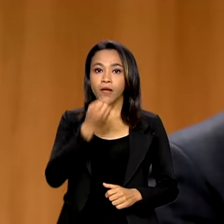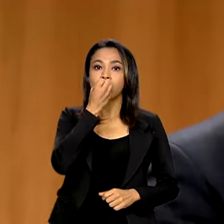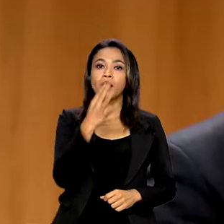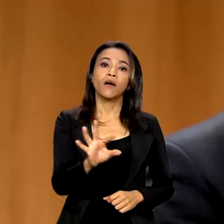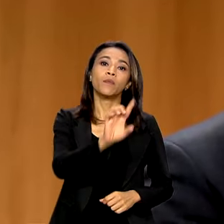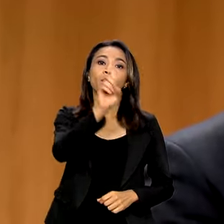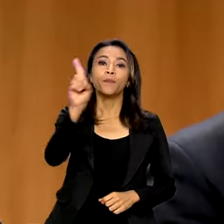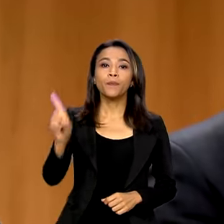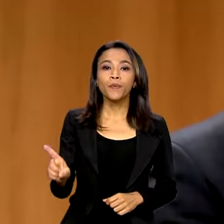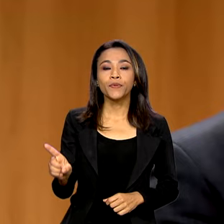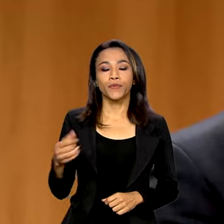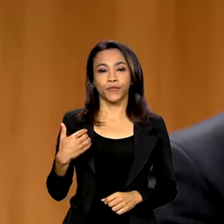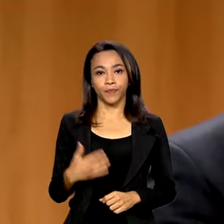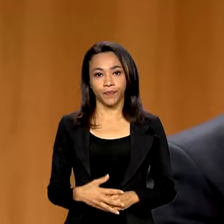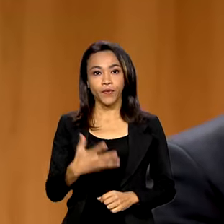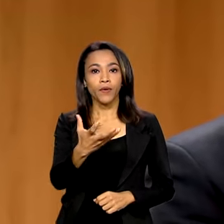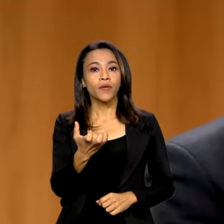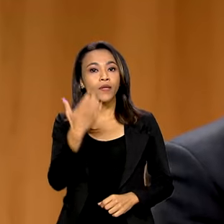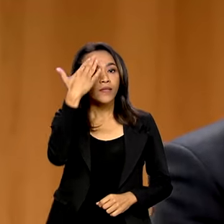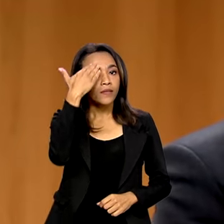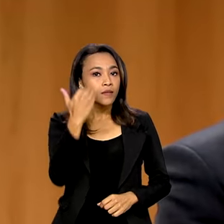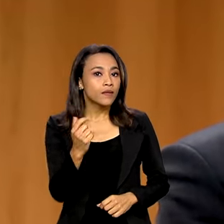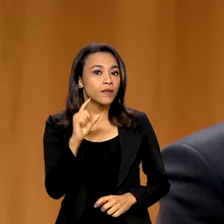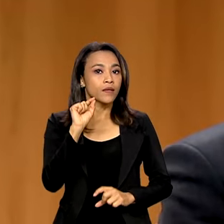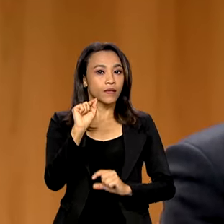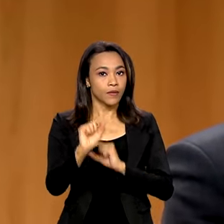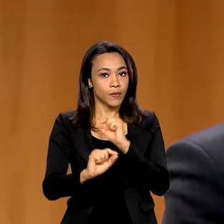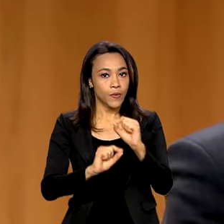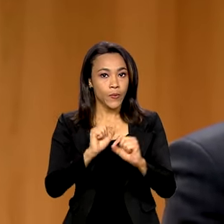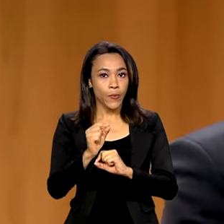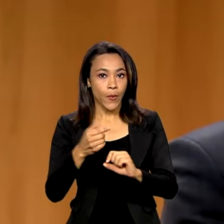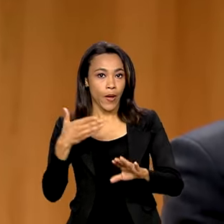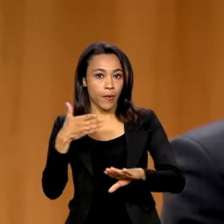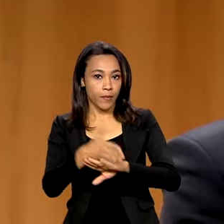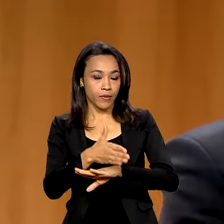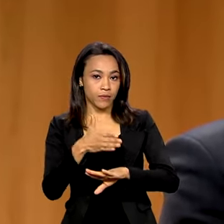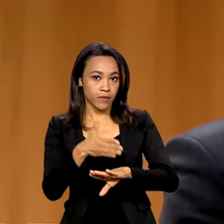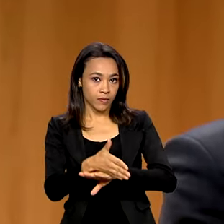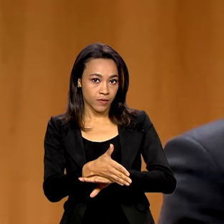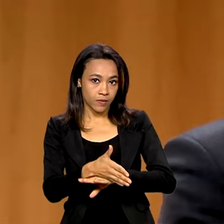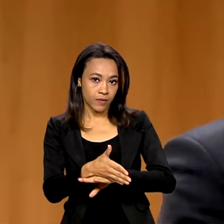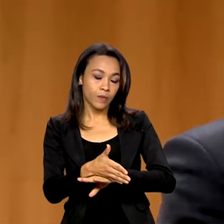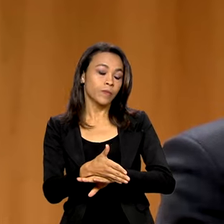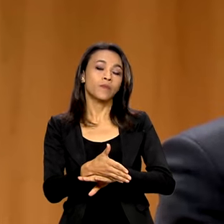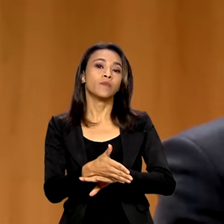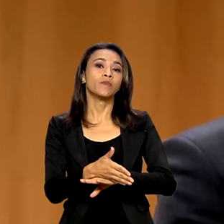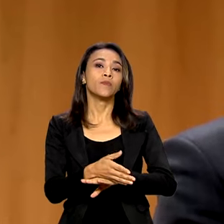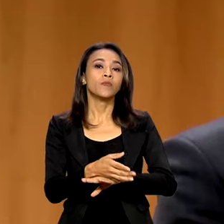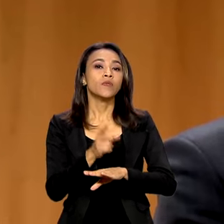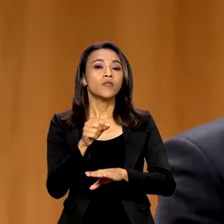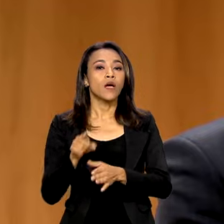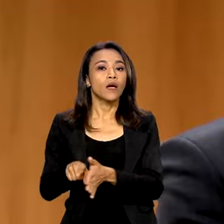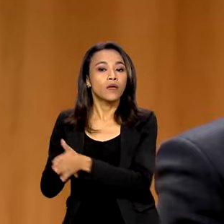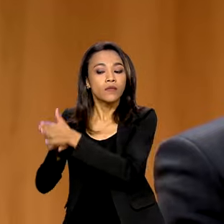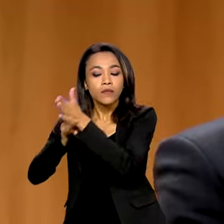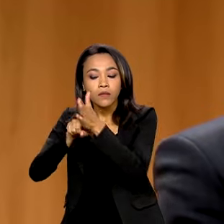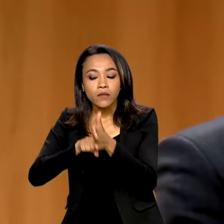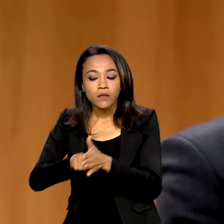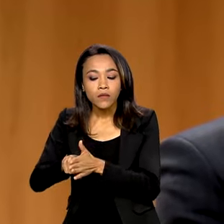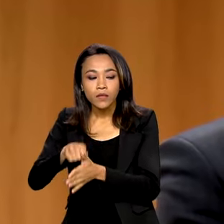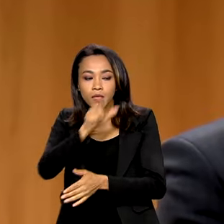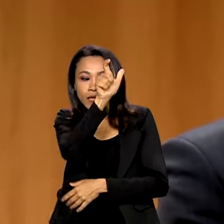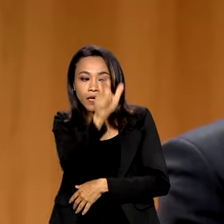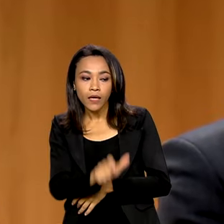Eu gostaria de fazer a participação efetiva do ex-bombeiro nesse caso. Inicialmente, as investigações mostraram que ele tinha uma